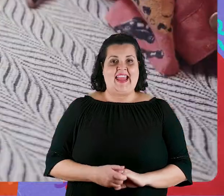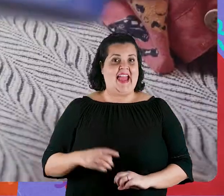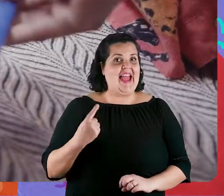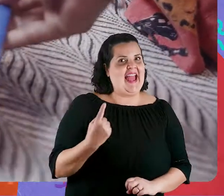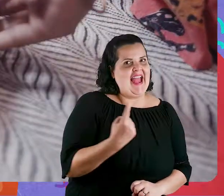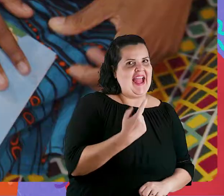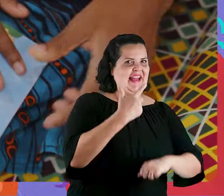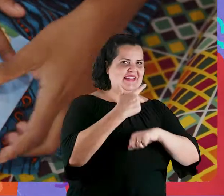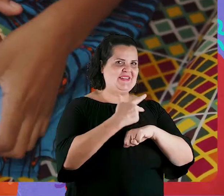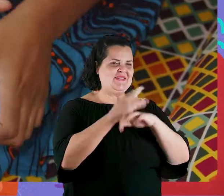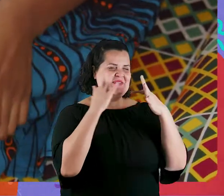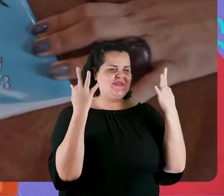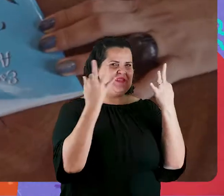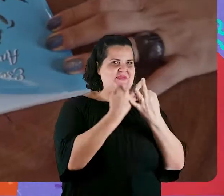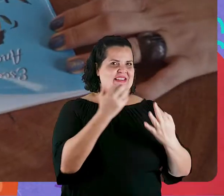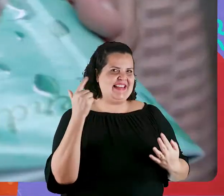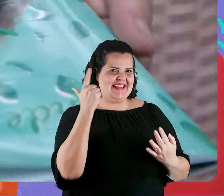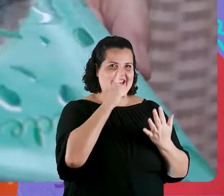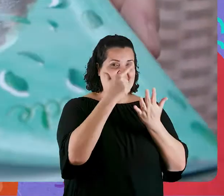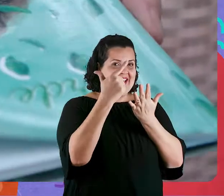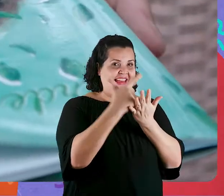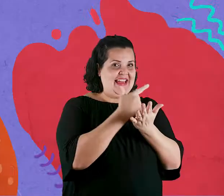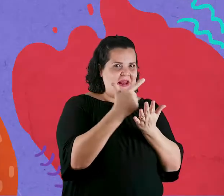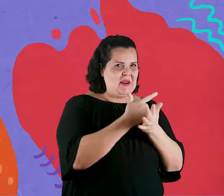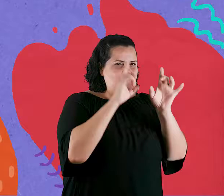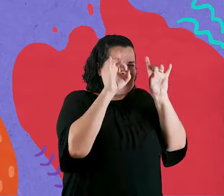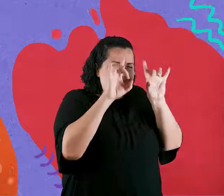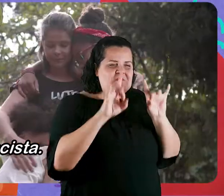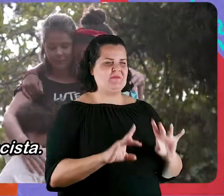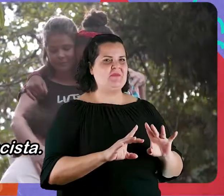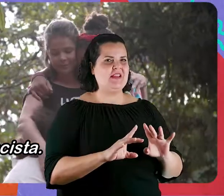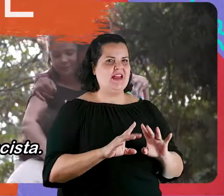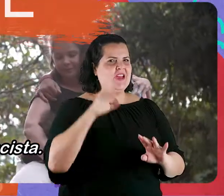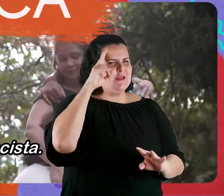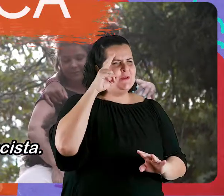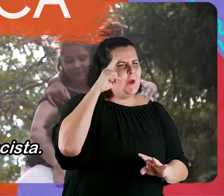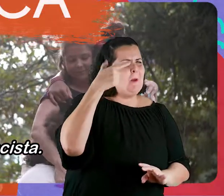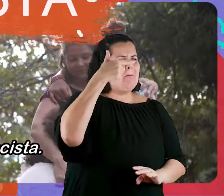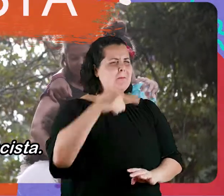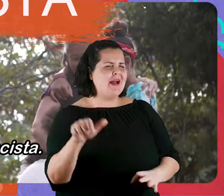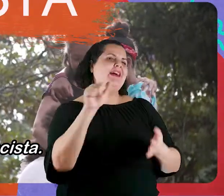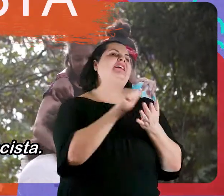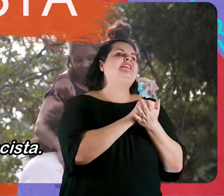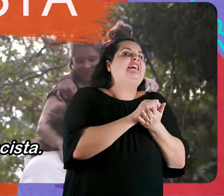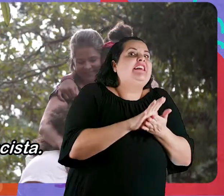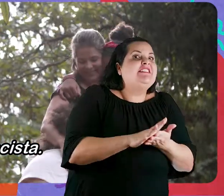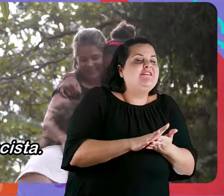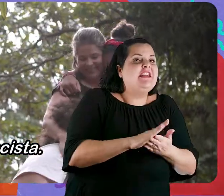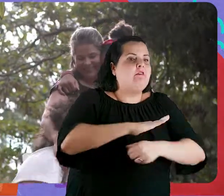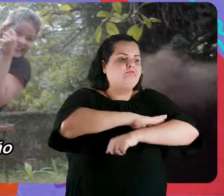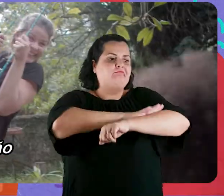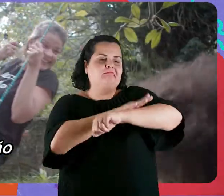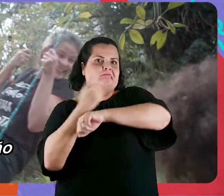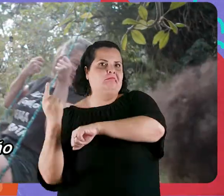cada episódio, uma família recebe em casa um livro feito especialmente para a série, com uma história lúdica e uma atividade pedagógica